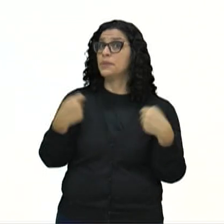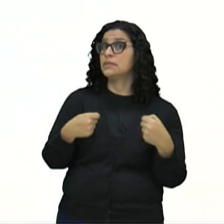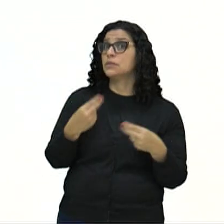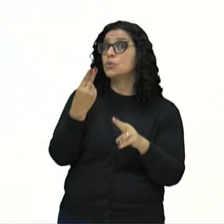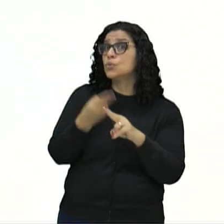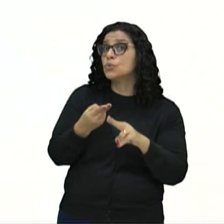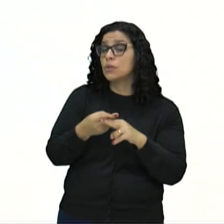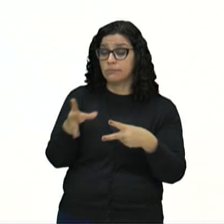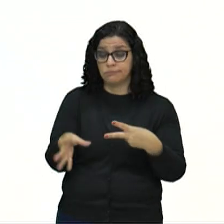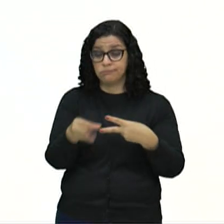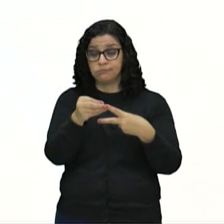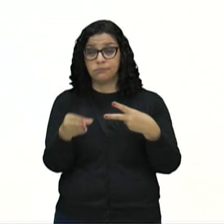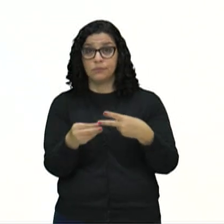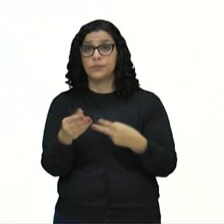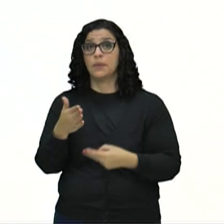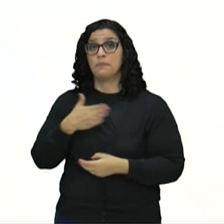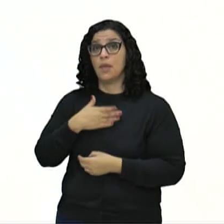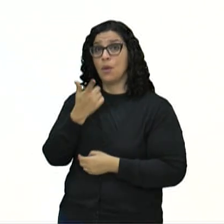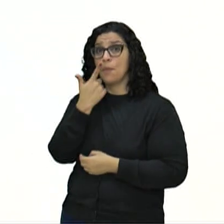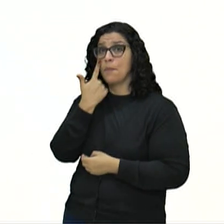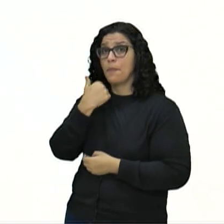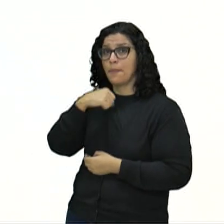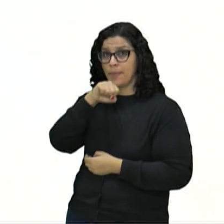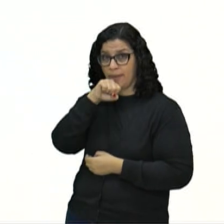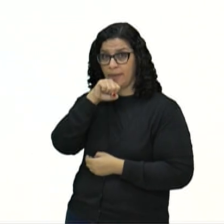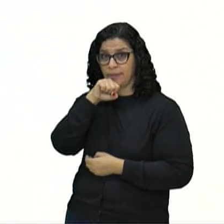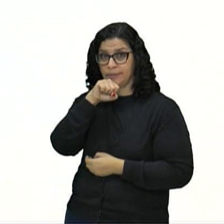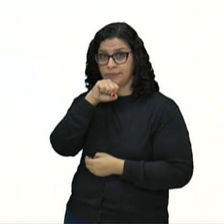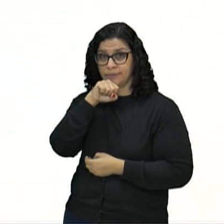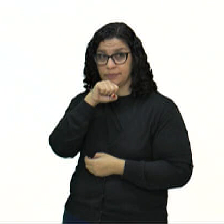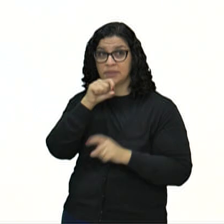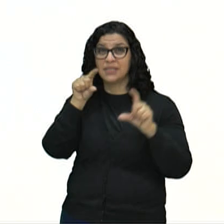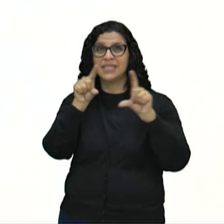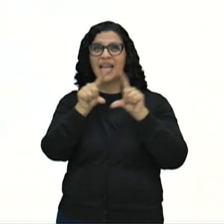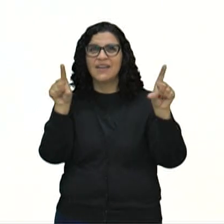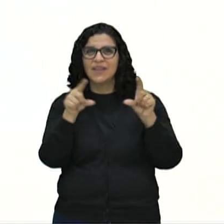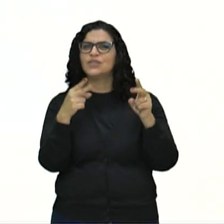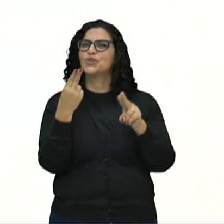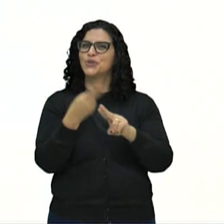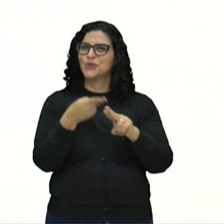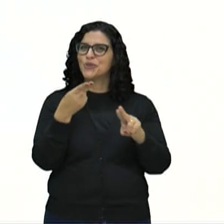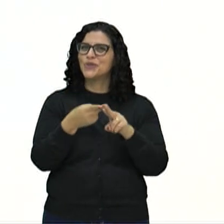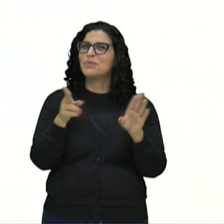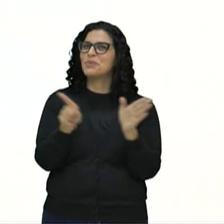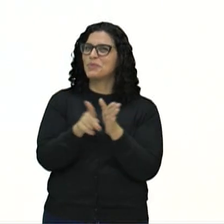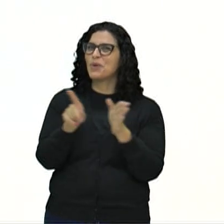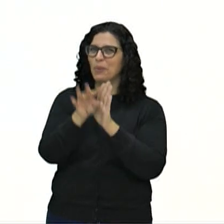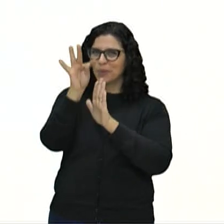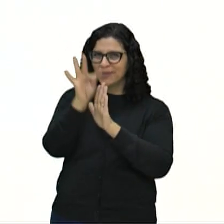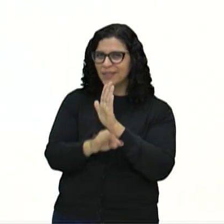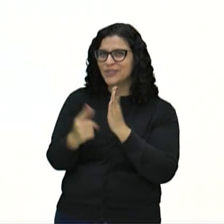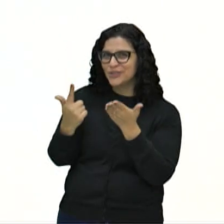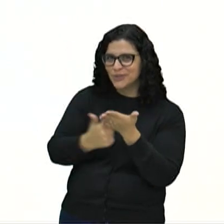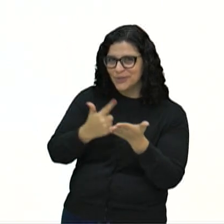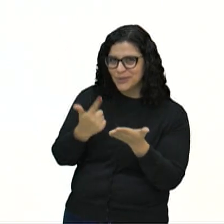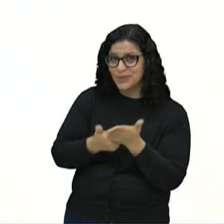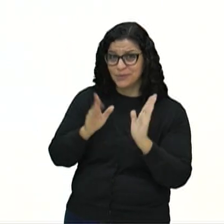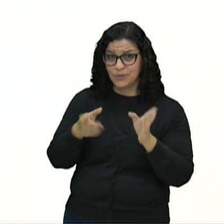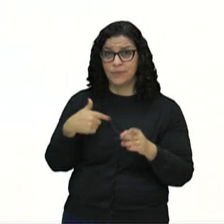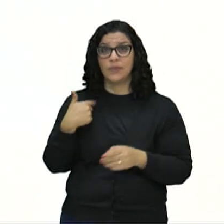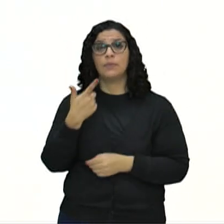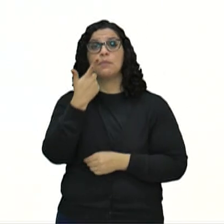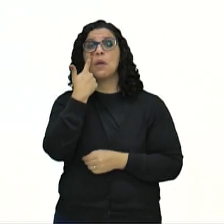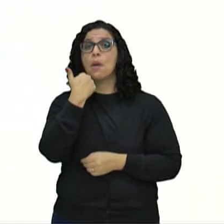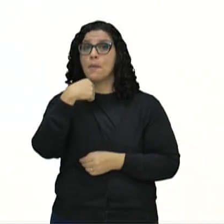complementos. Meu pai, essa frase aqui é lá do fragmento de um romance de aventura, ok? Meu